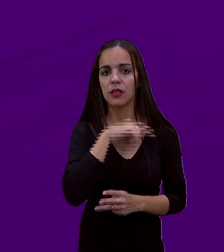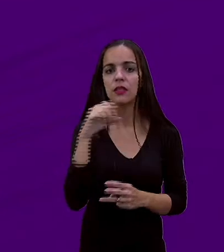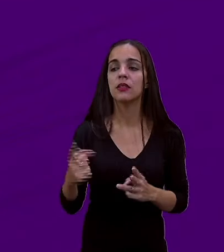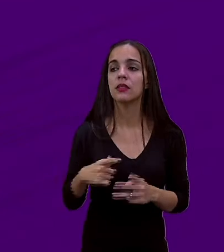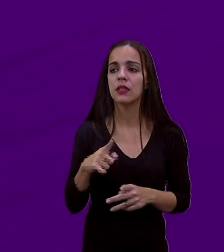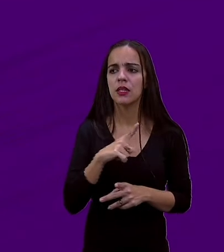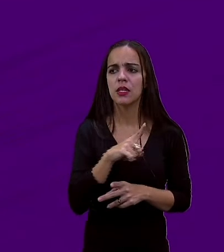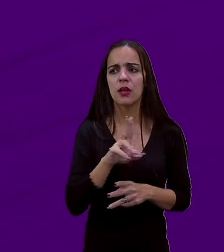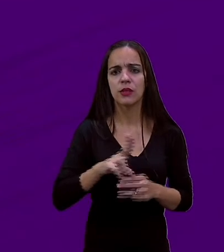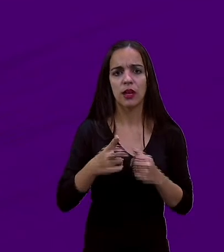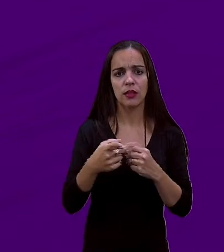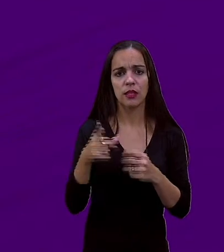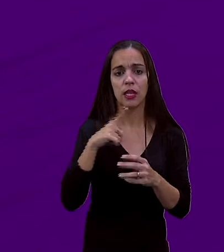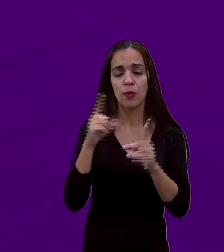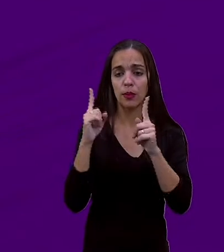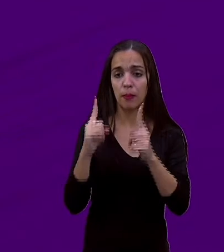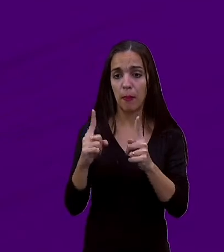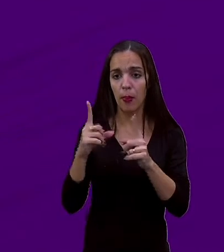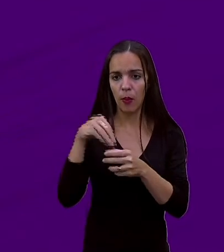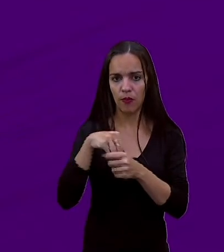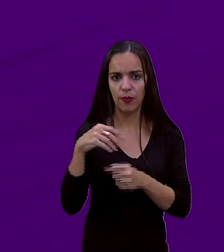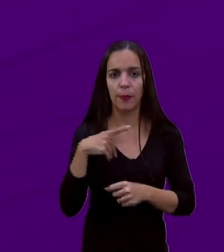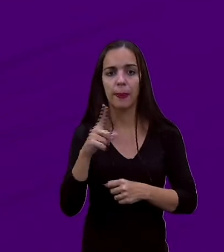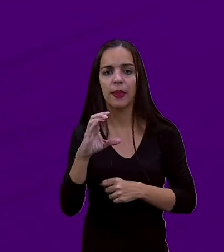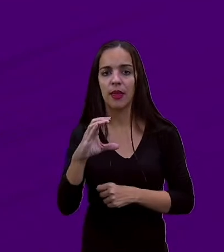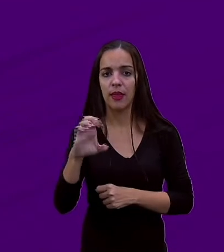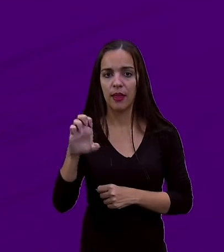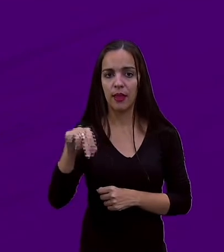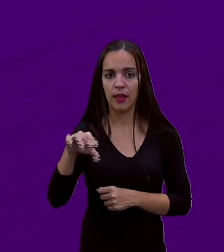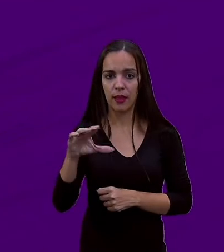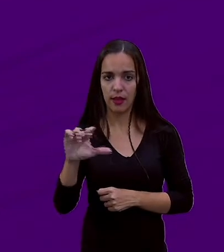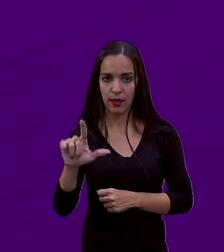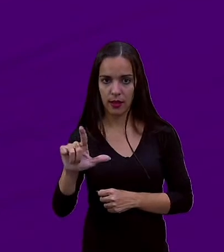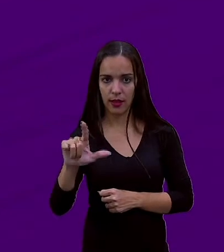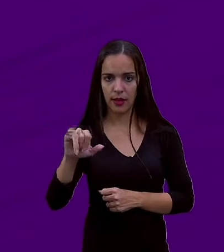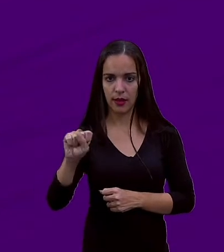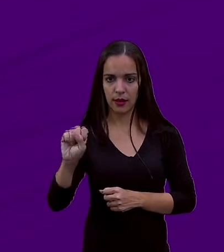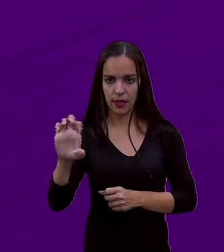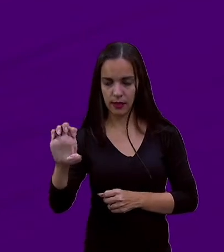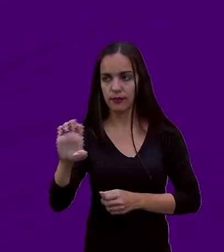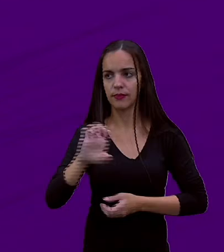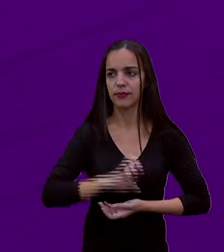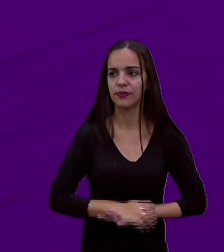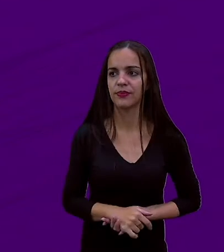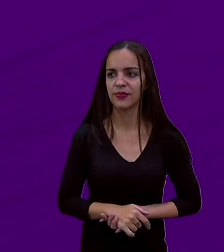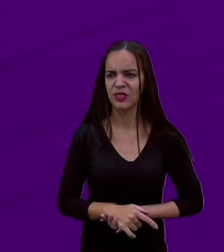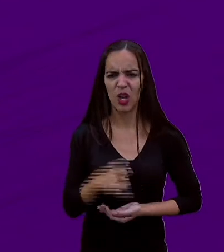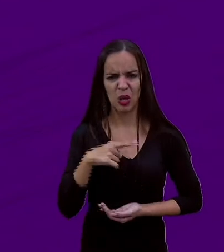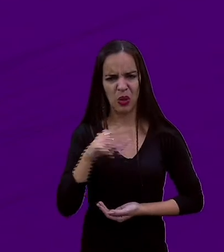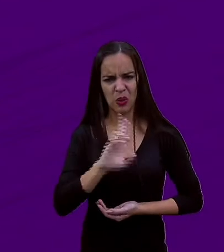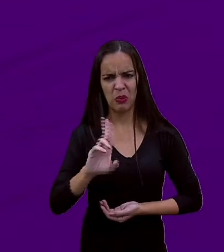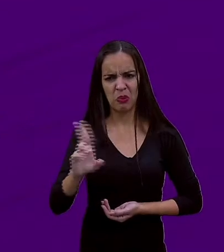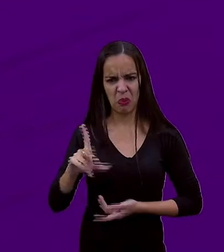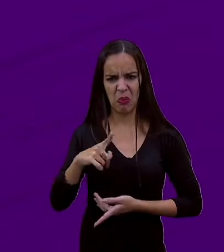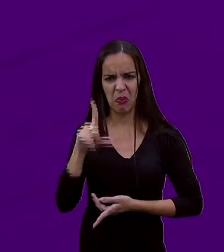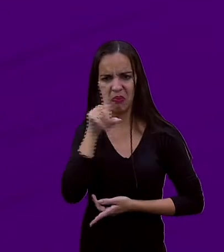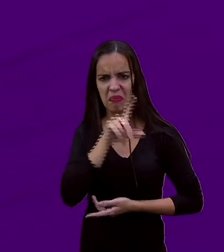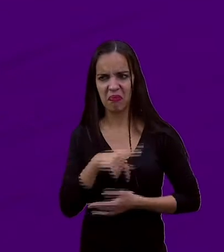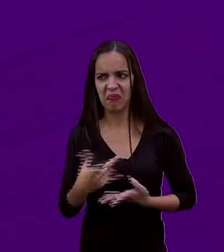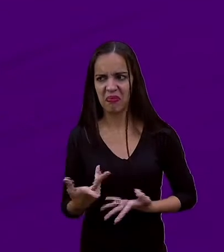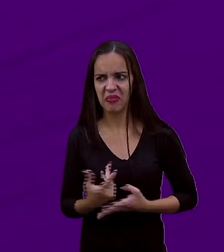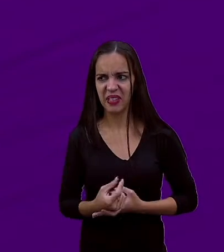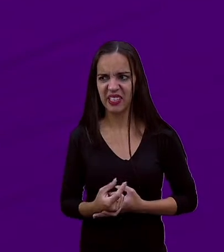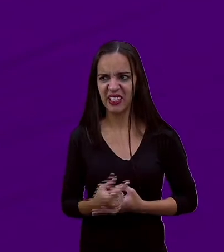do verbo. E nós temos a ênclise, que o pronome estará no final do verbo. Olha que nome bonitinho, gente. Dá para colocar,